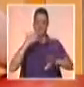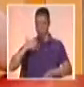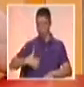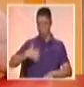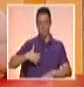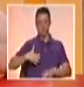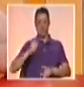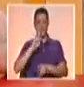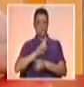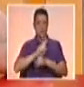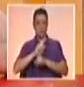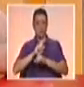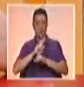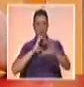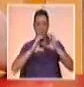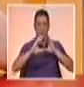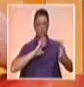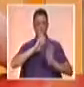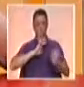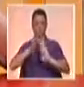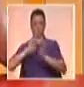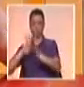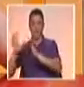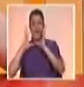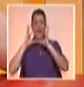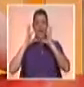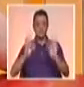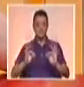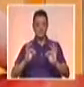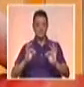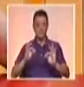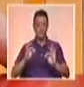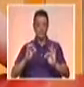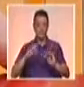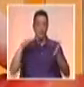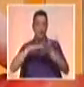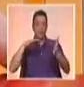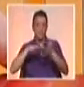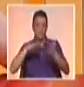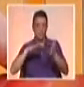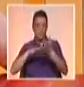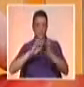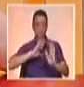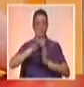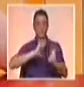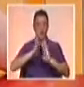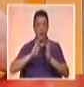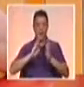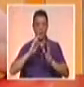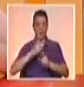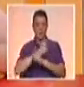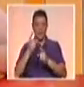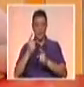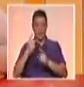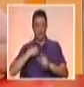eles comunicavam entre si, porque, como eu disse, espontaneamente nascem os chamados códigos gestuais, não é? Porque nós, seres humanos,